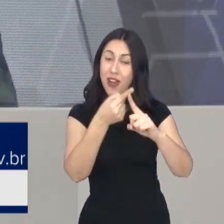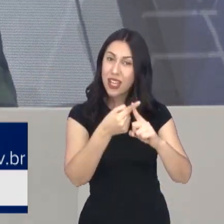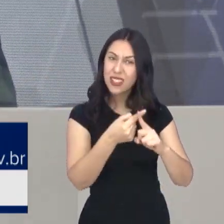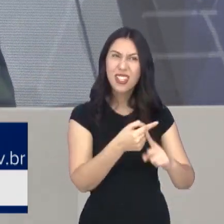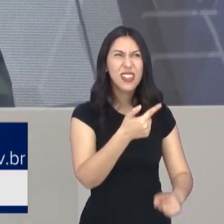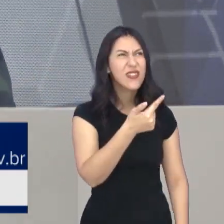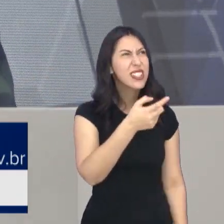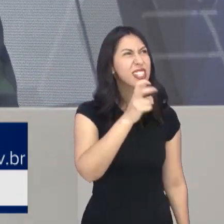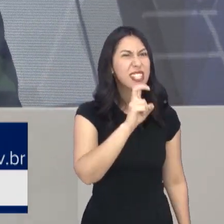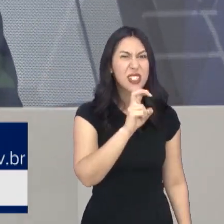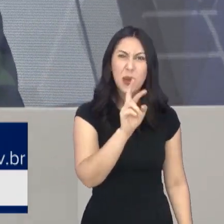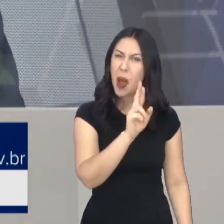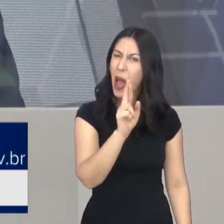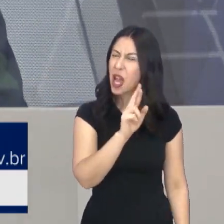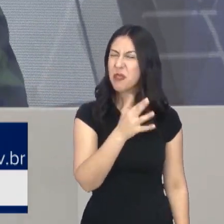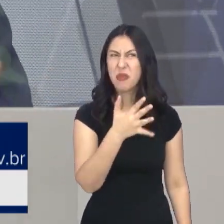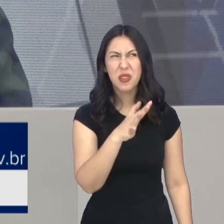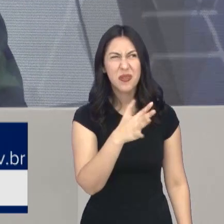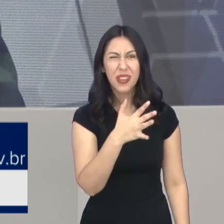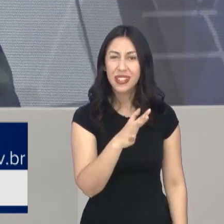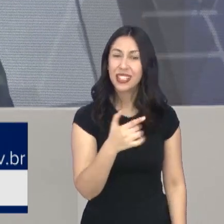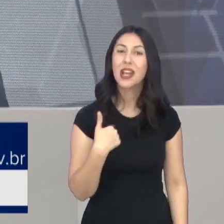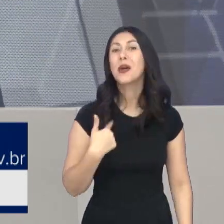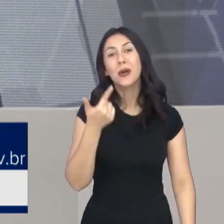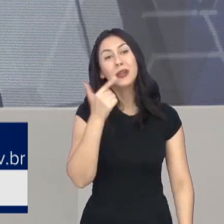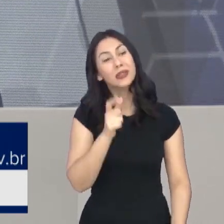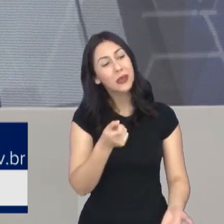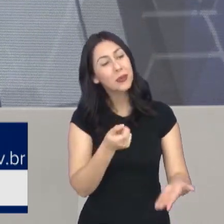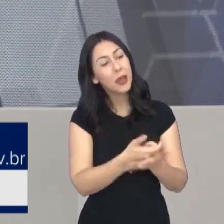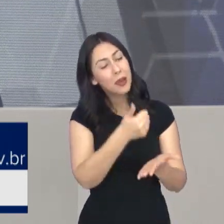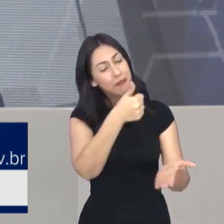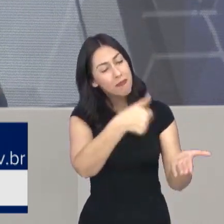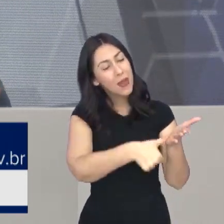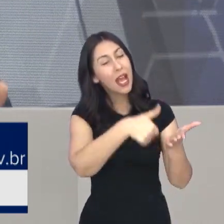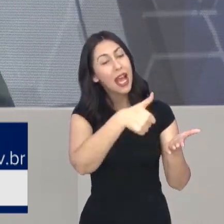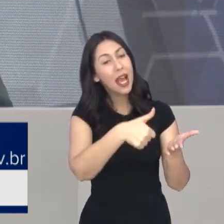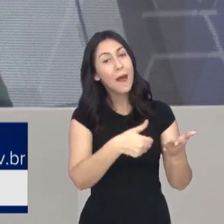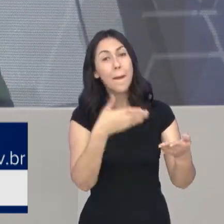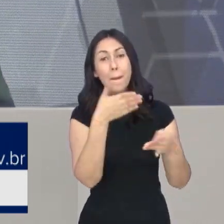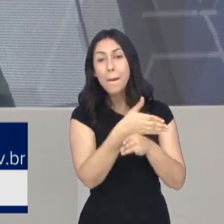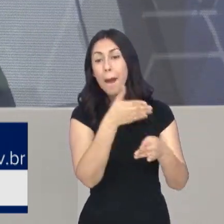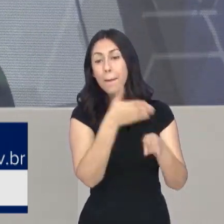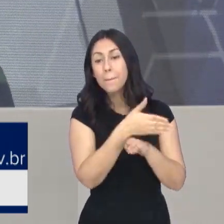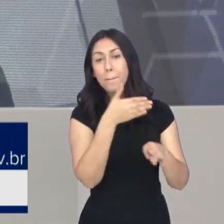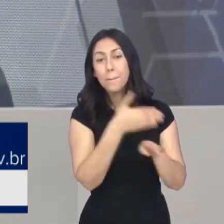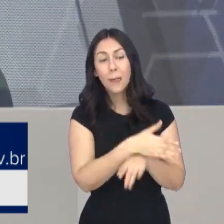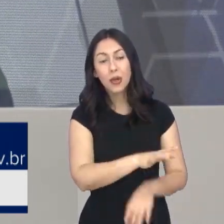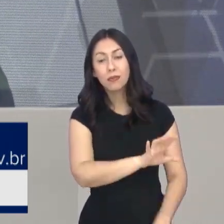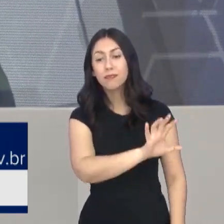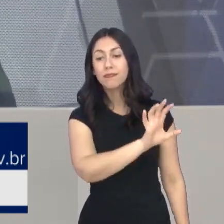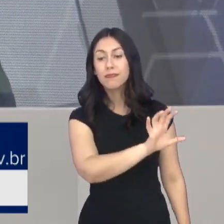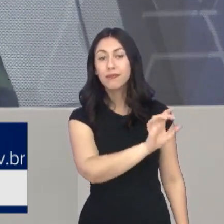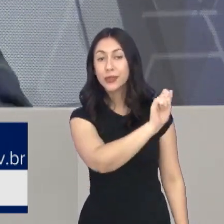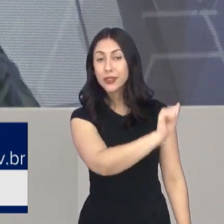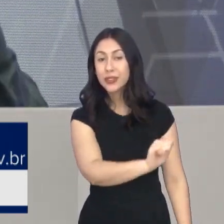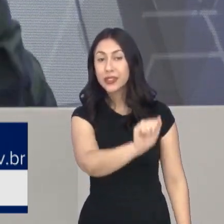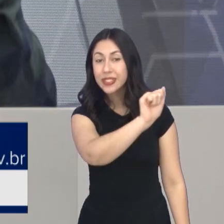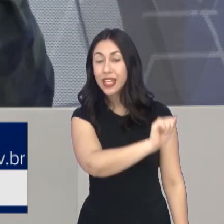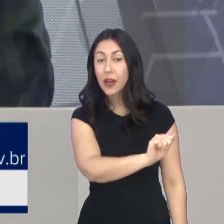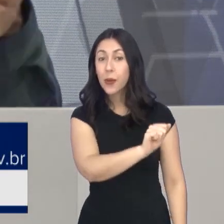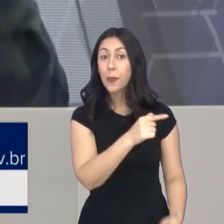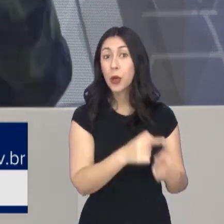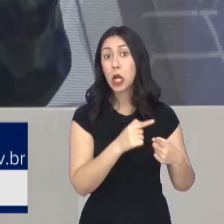sei lá o que que era, mas consegui comprar um título para ficar sócio da associação por causa